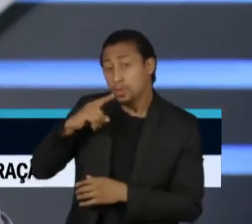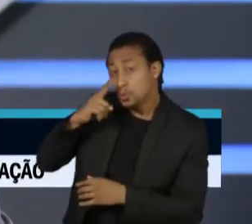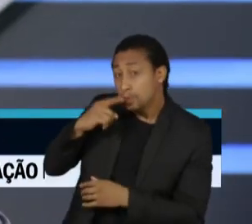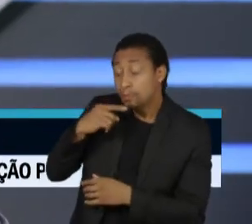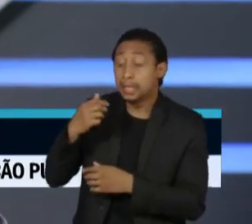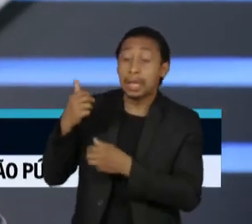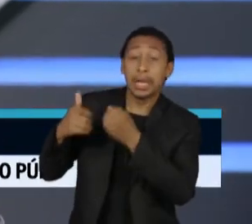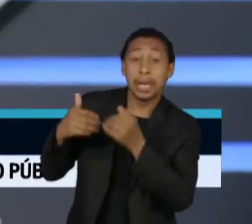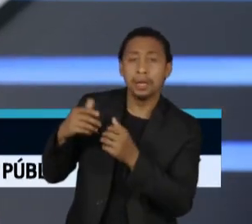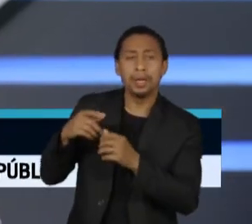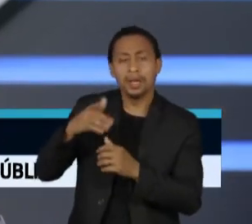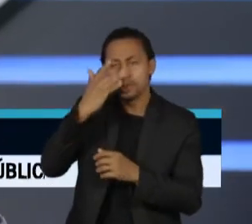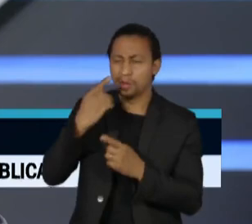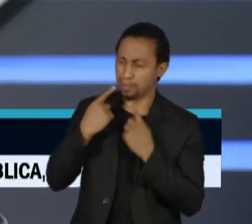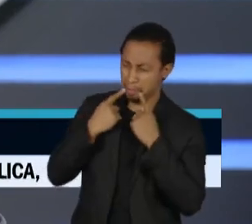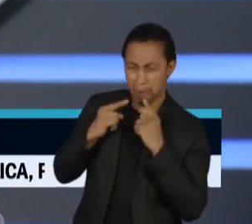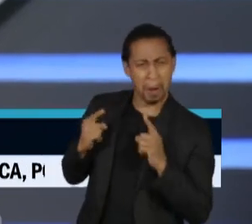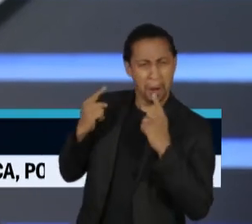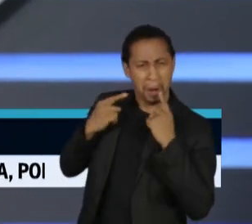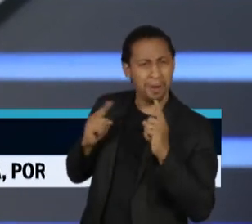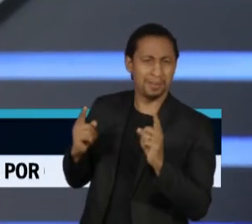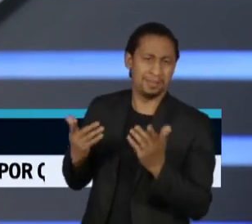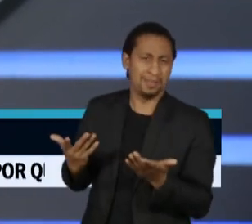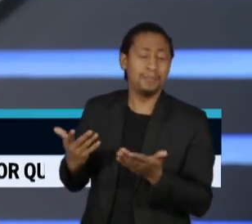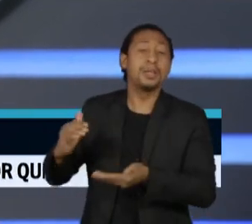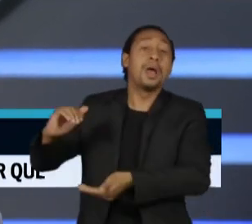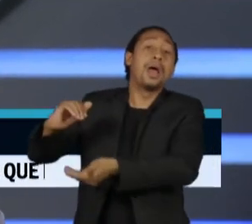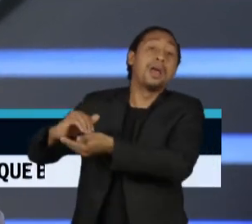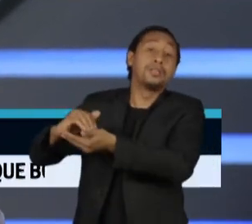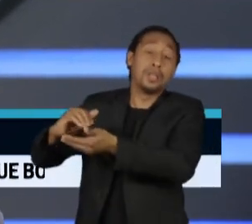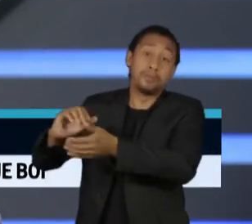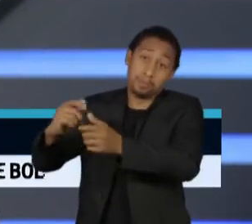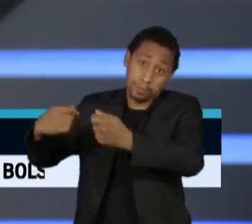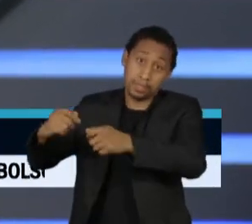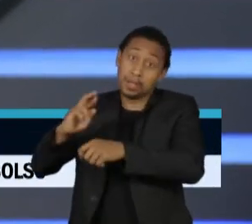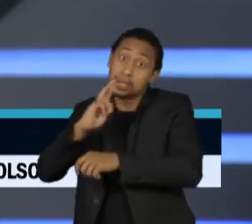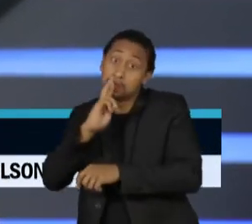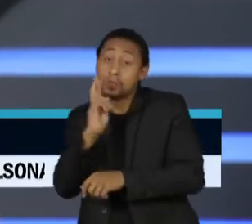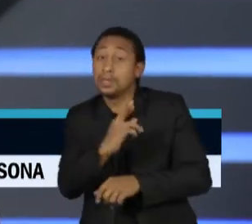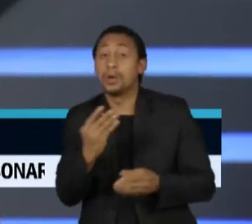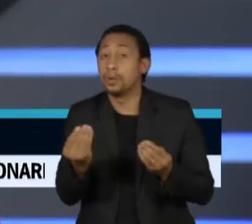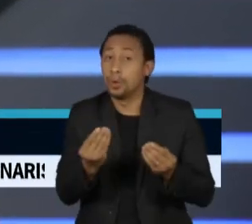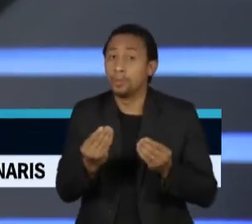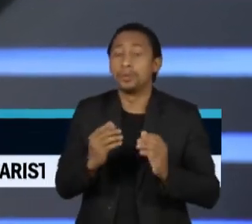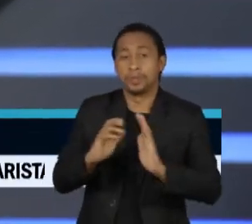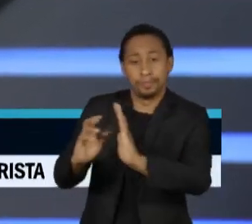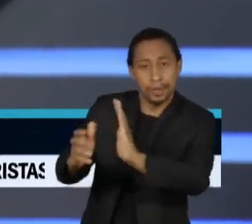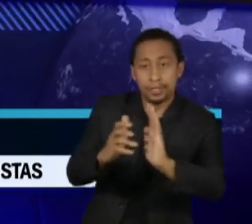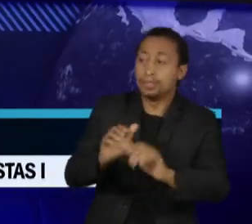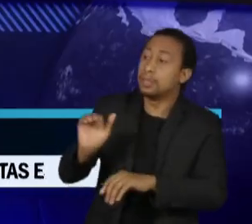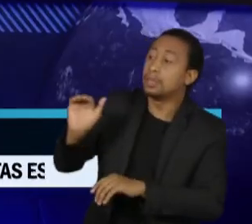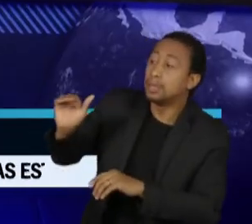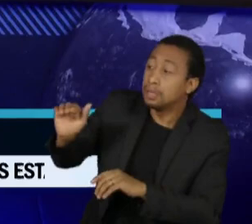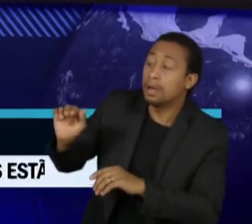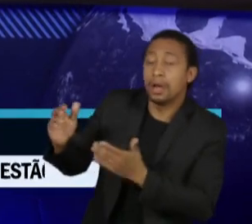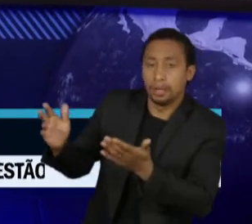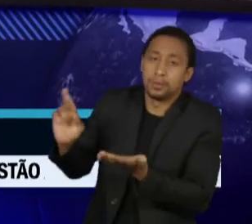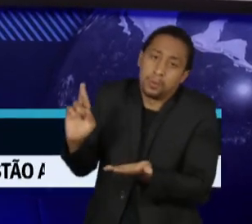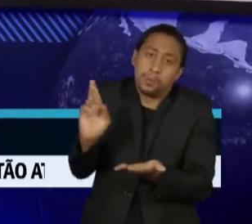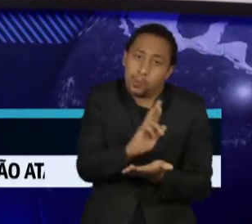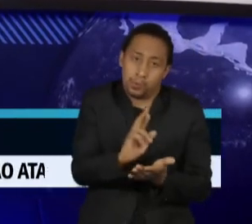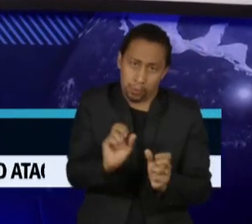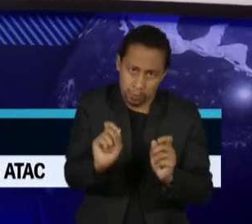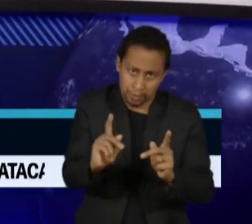bom deixar claro que o STF só responde quando é acionado, e neste caso foi acionado por partidos. Mas a decisão, na sua